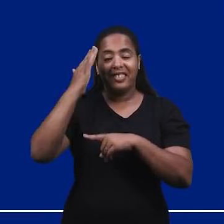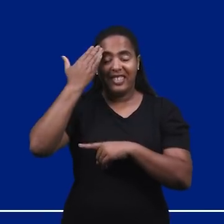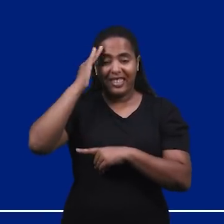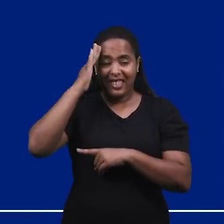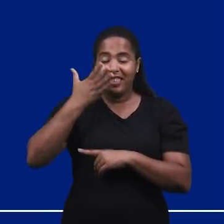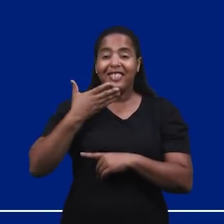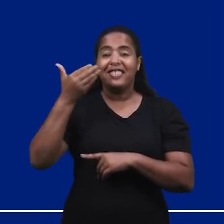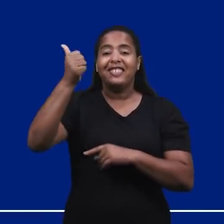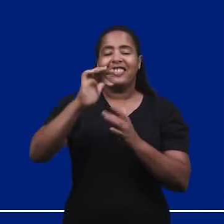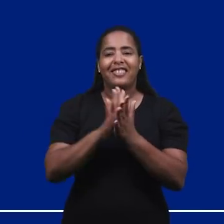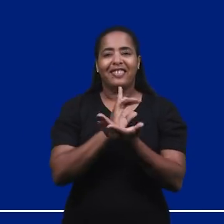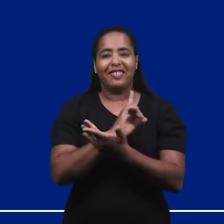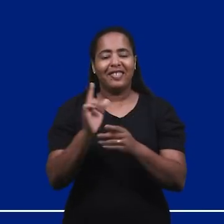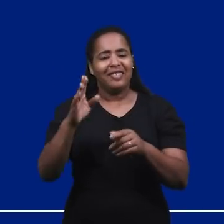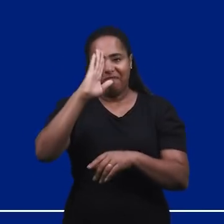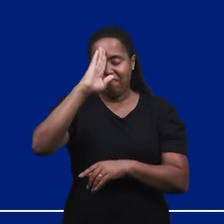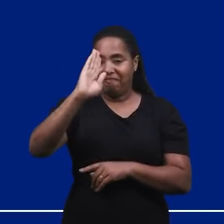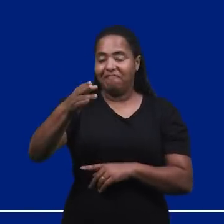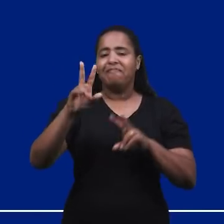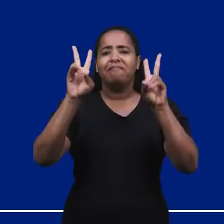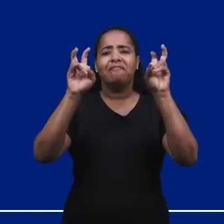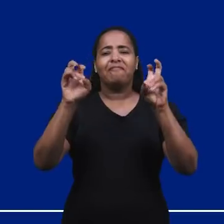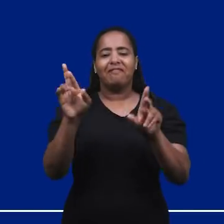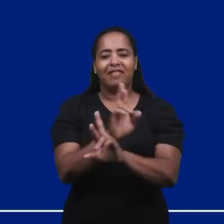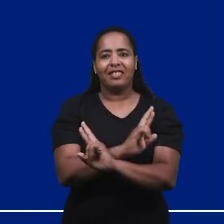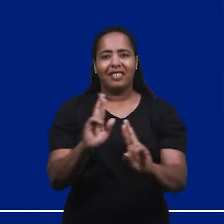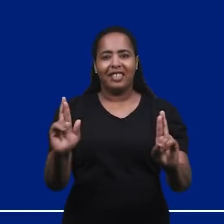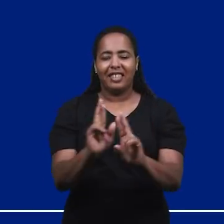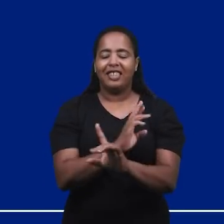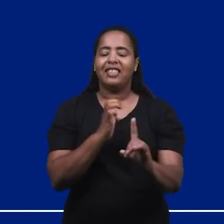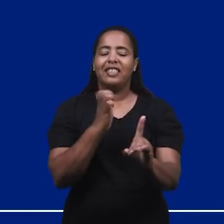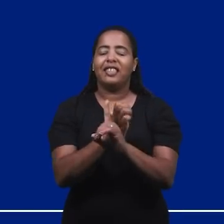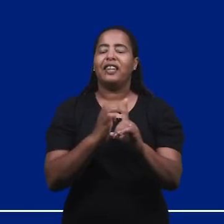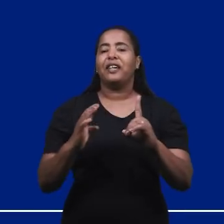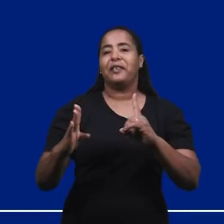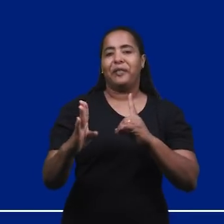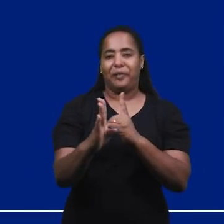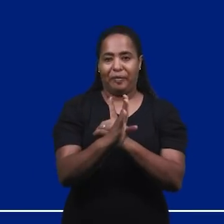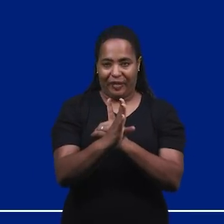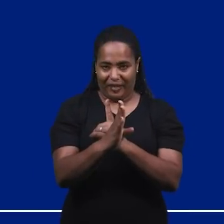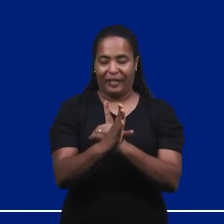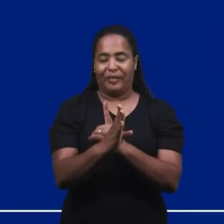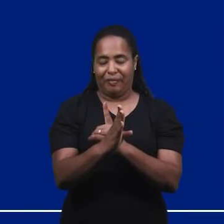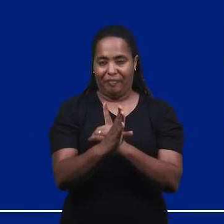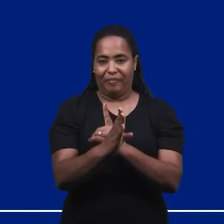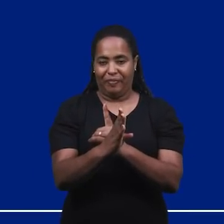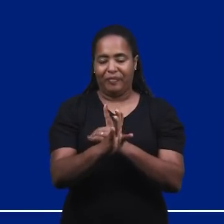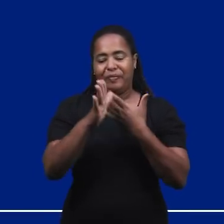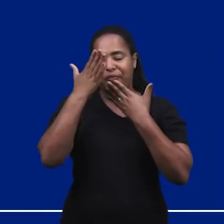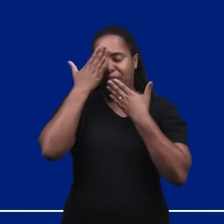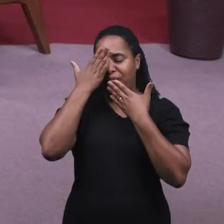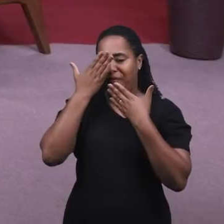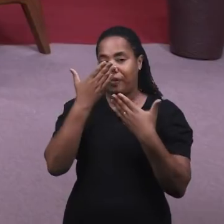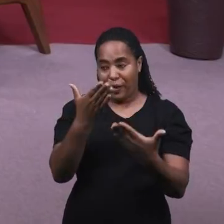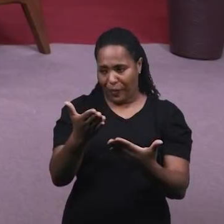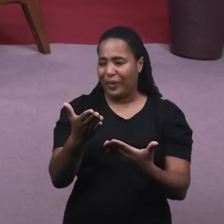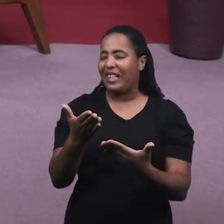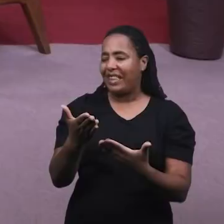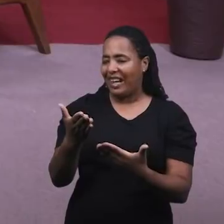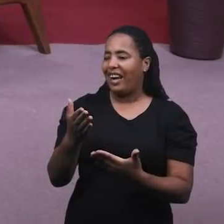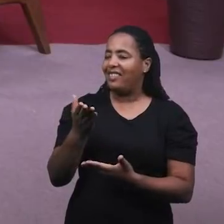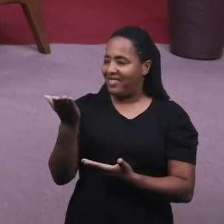Deus, principalmente nos assuntos relacionados à Escola Bíblica Dominical. Obrigado, Denival